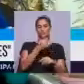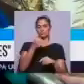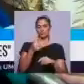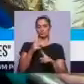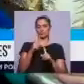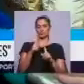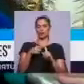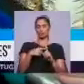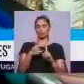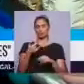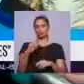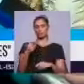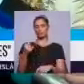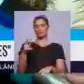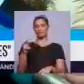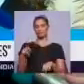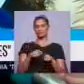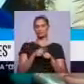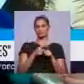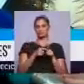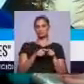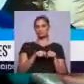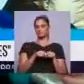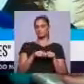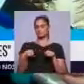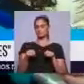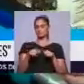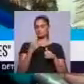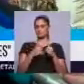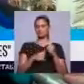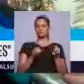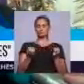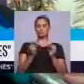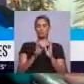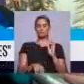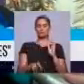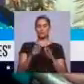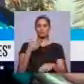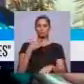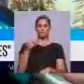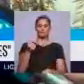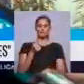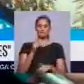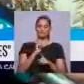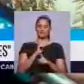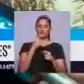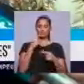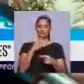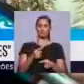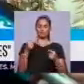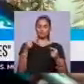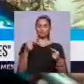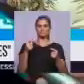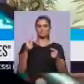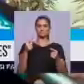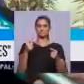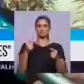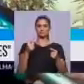pá e nesse sentido sem correr riscos e a dívida pública